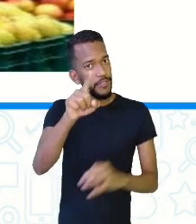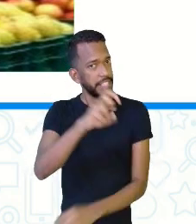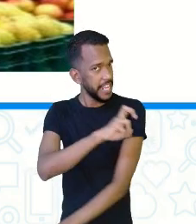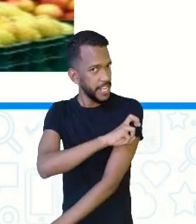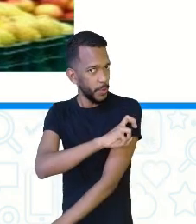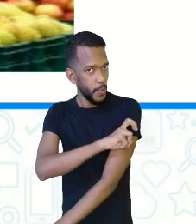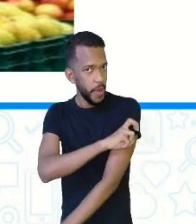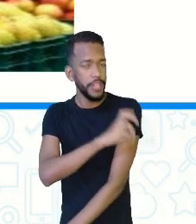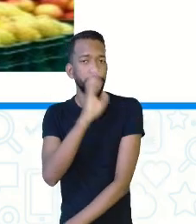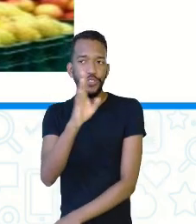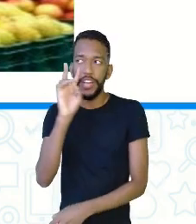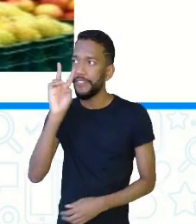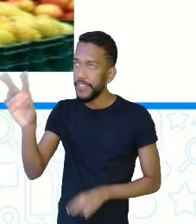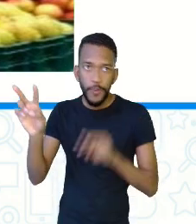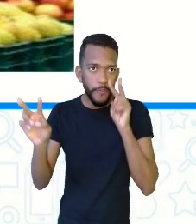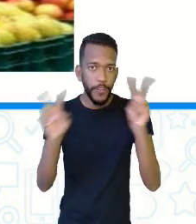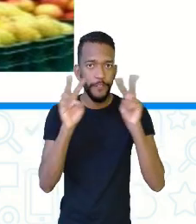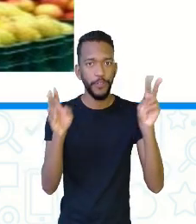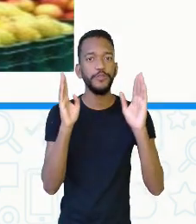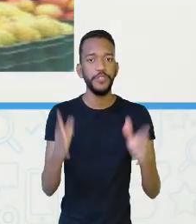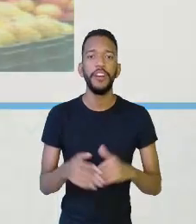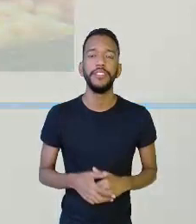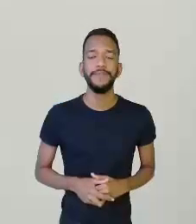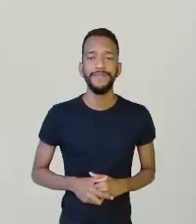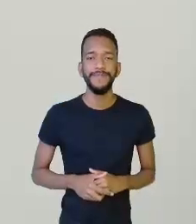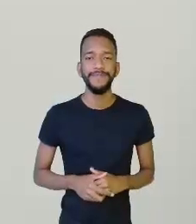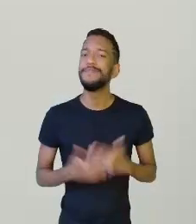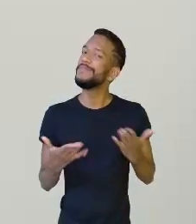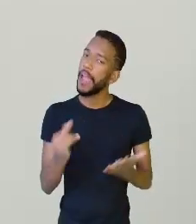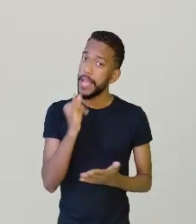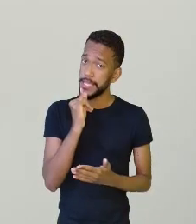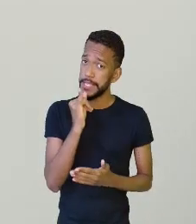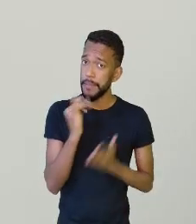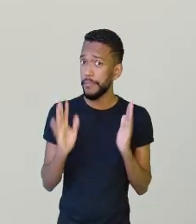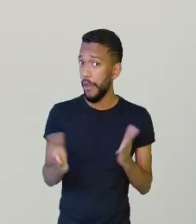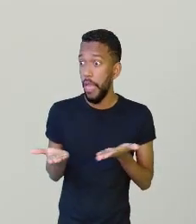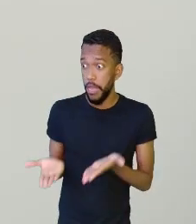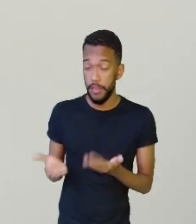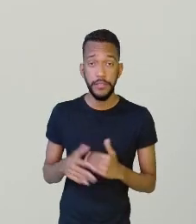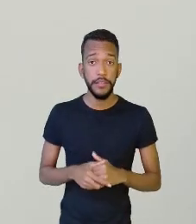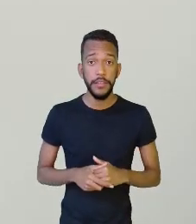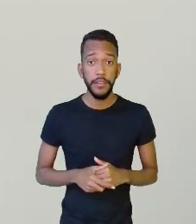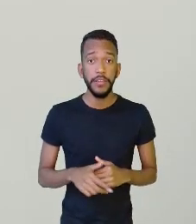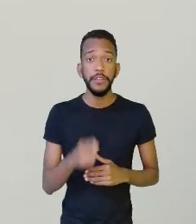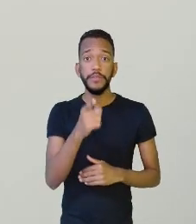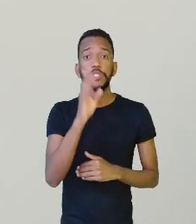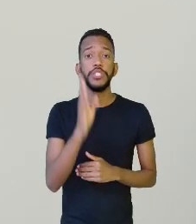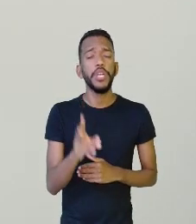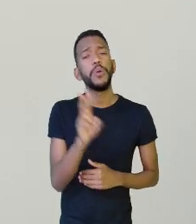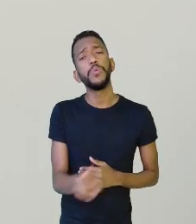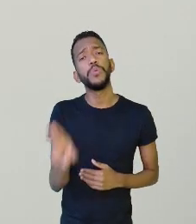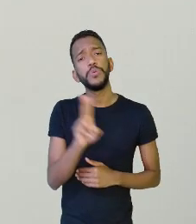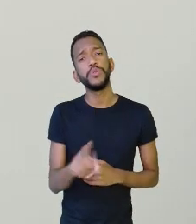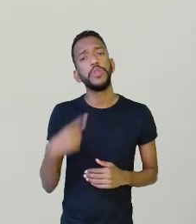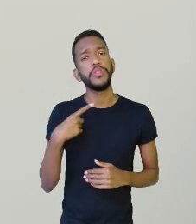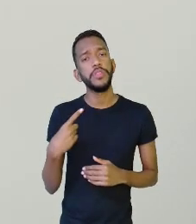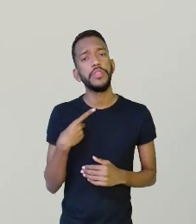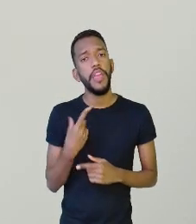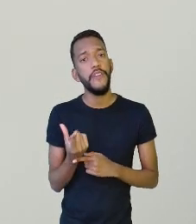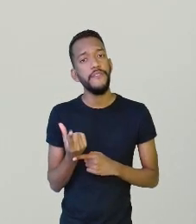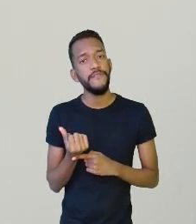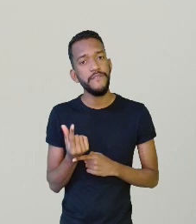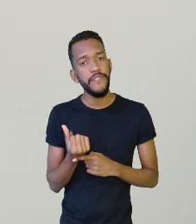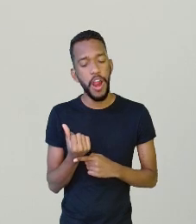ano já viu isso em algum lugar. Um dos exemplos é exatamente esse. Você já usou valores, você